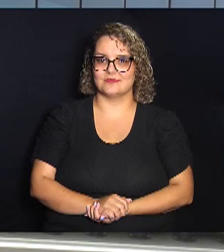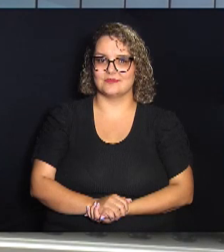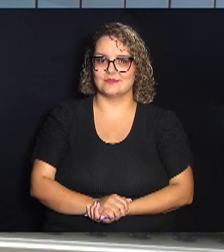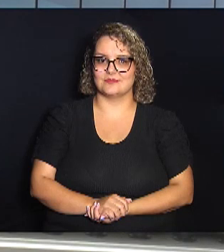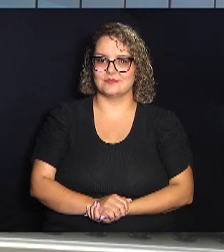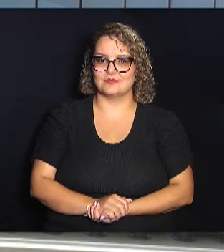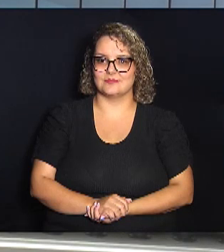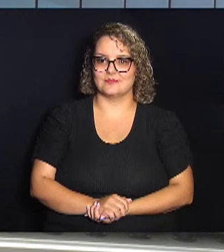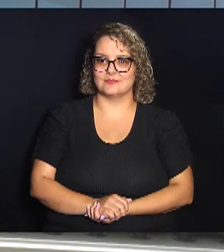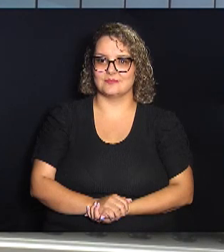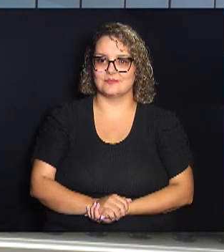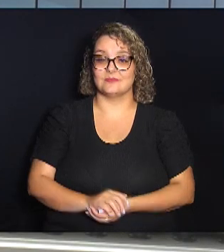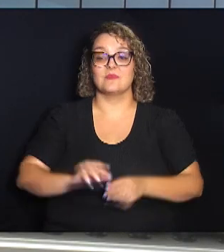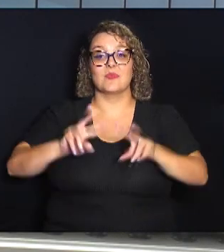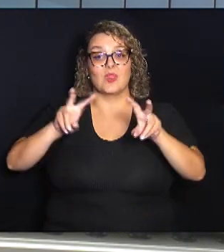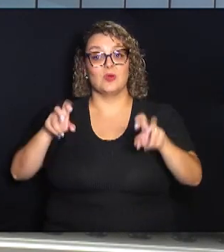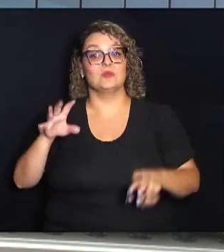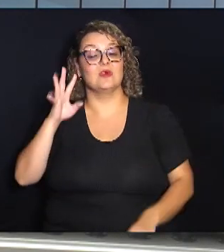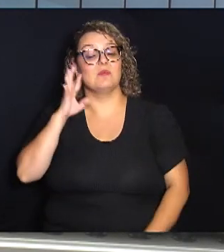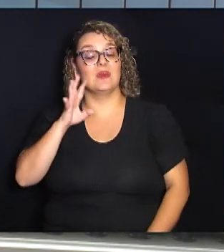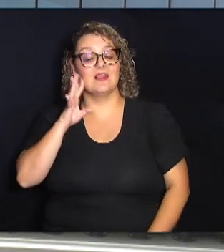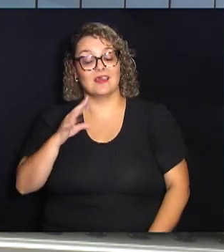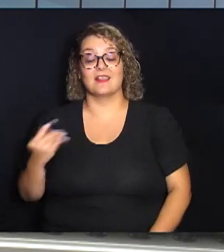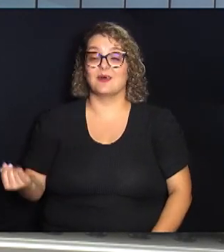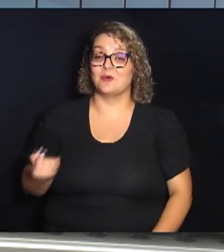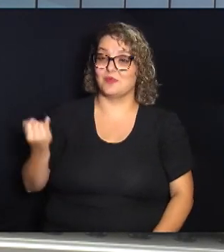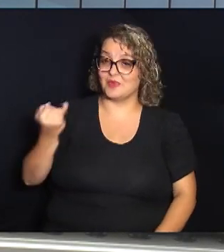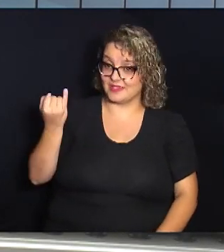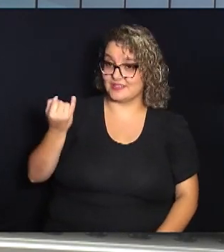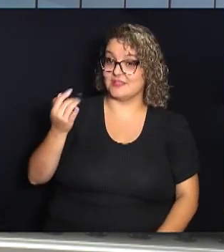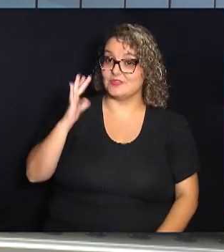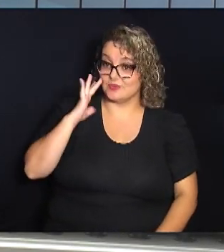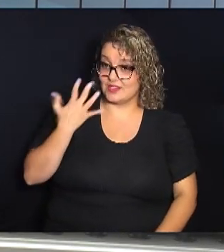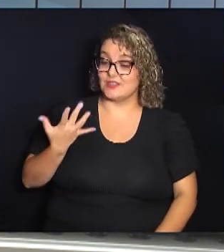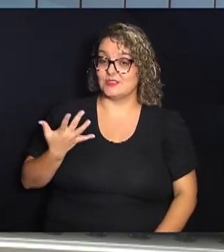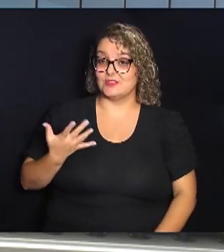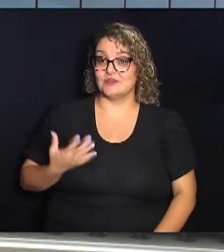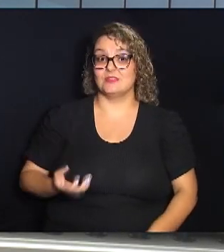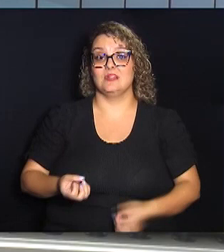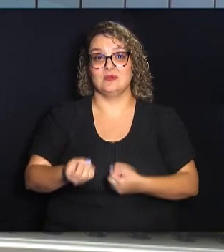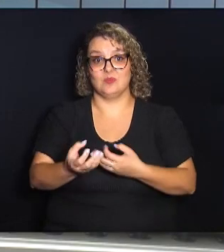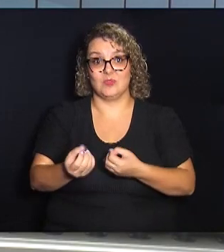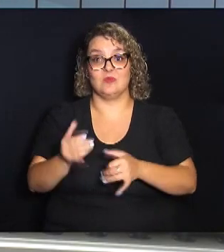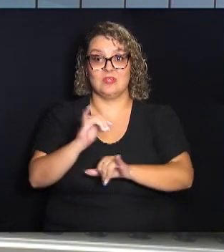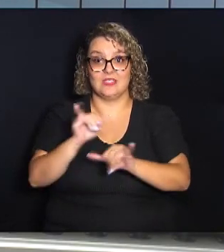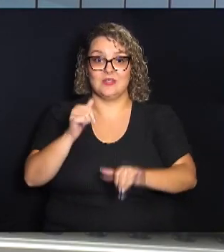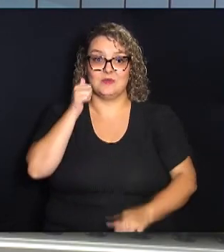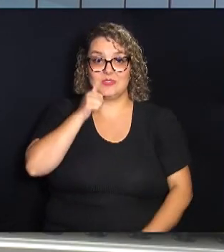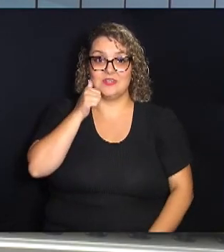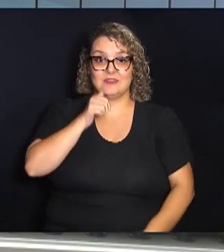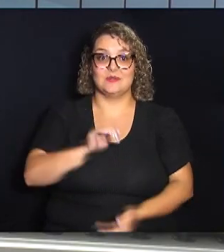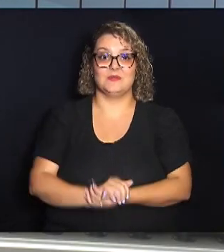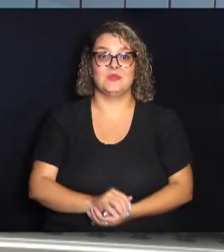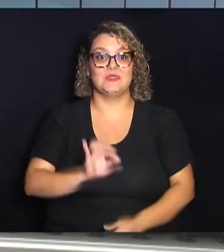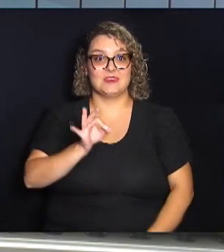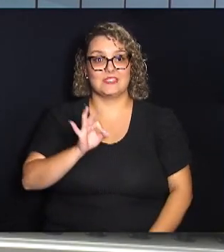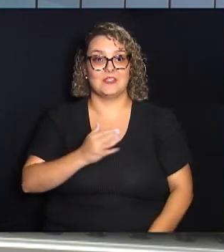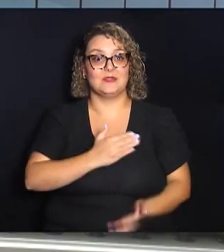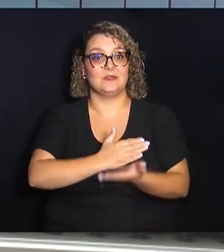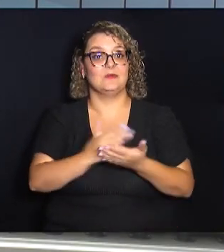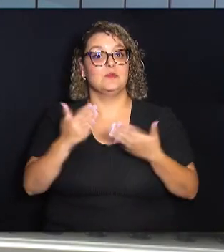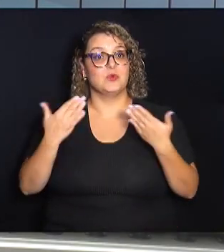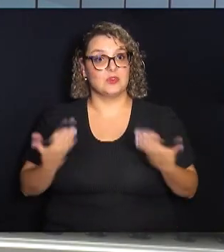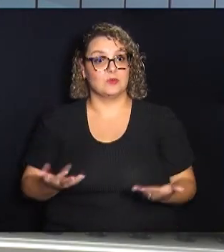Um tema tão bacana e tão importante, eu acho, da gente levar cada vez mais informações para as mulheres. Com certeza. Vamos começar